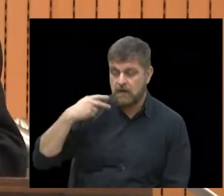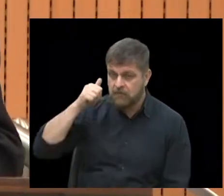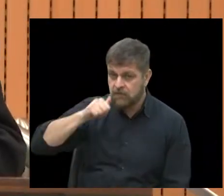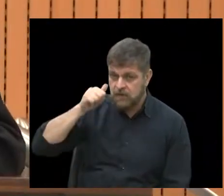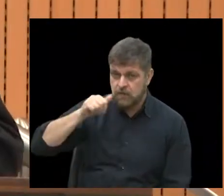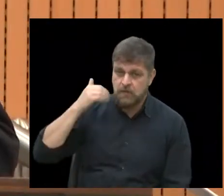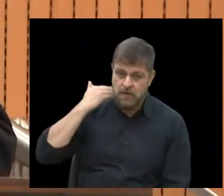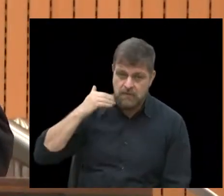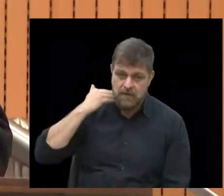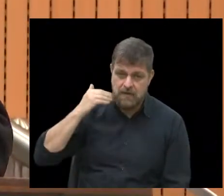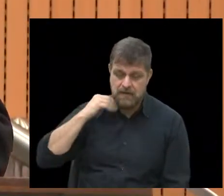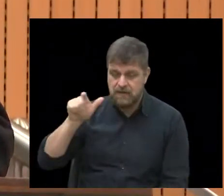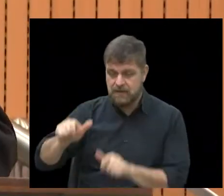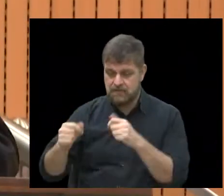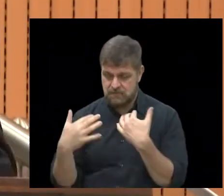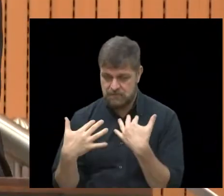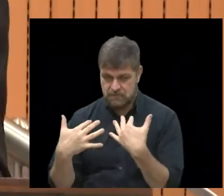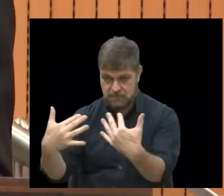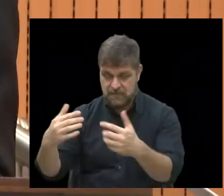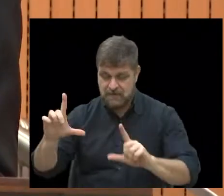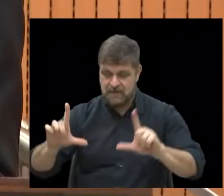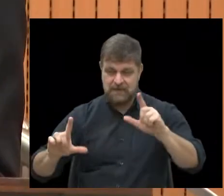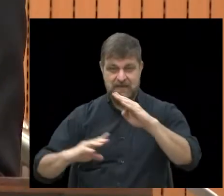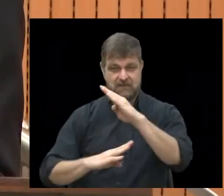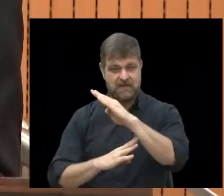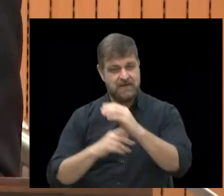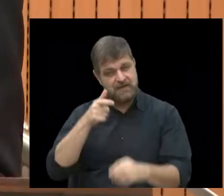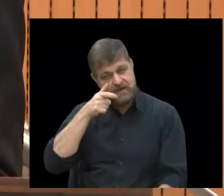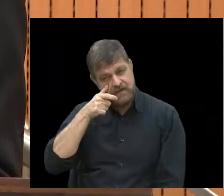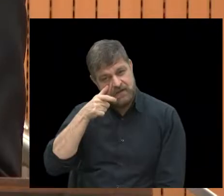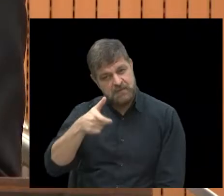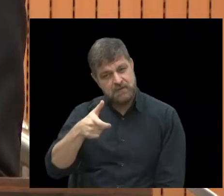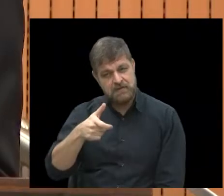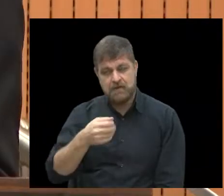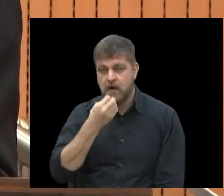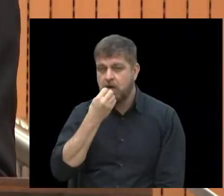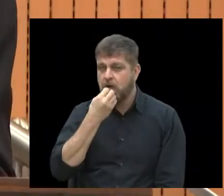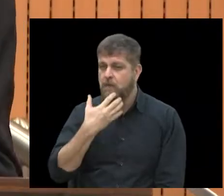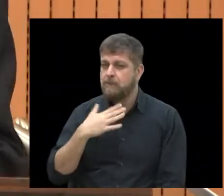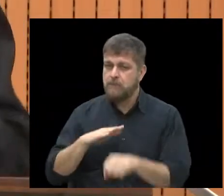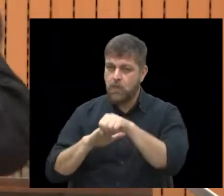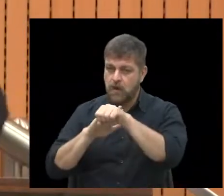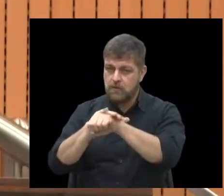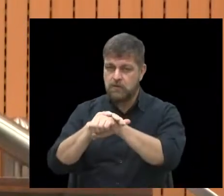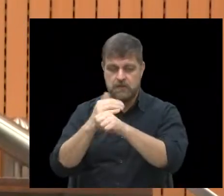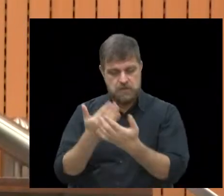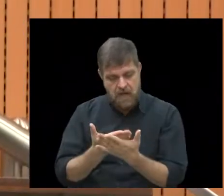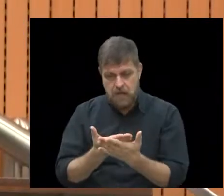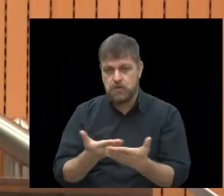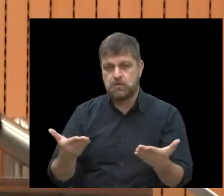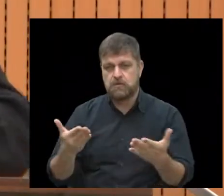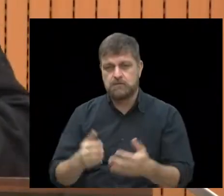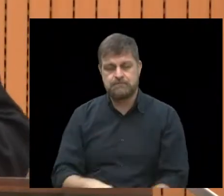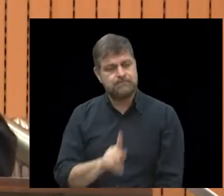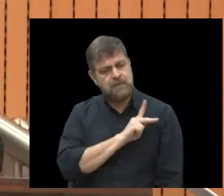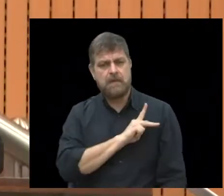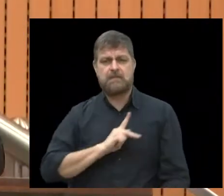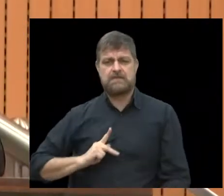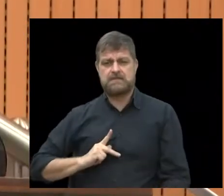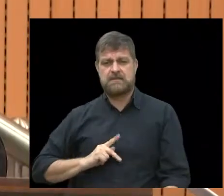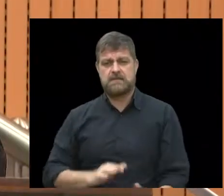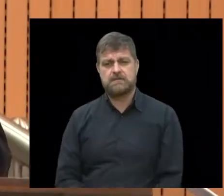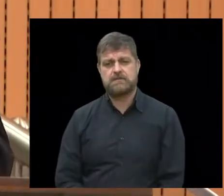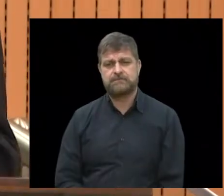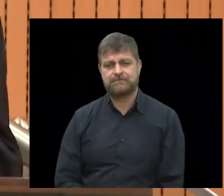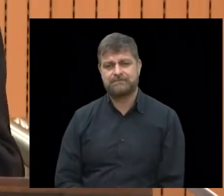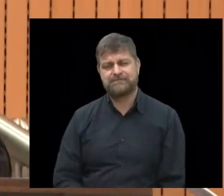vereadora, vereadores, público presente, telespectador da TV Câmara, o meu boa noite. Senhor presidente,